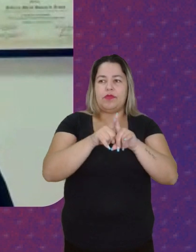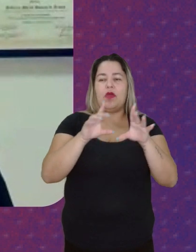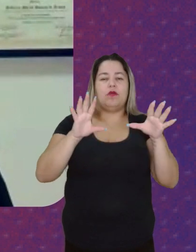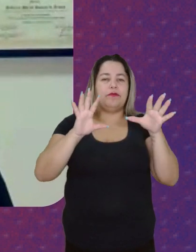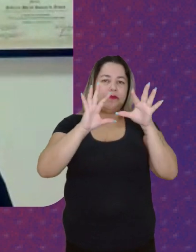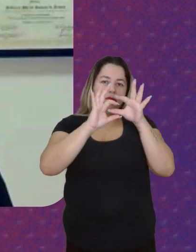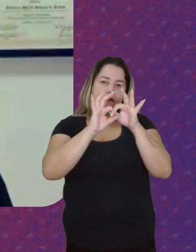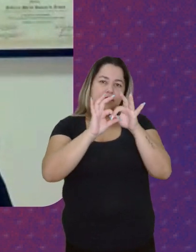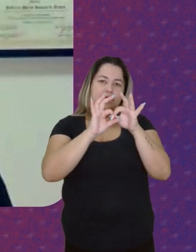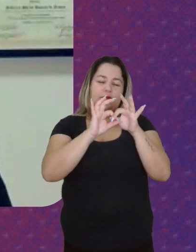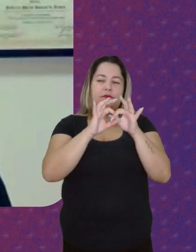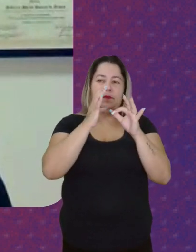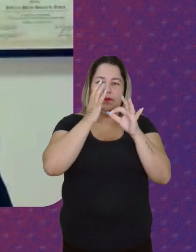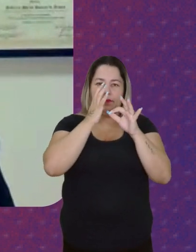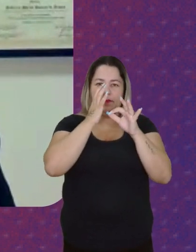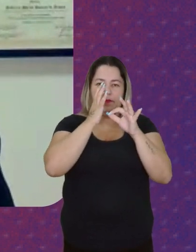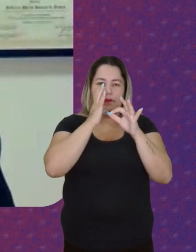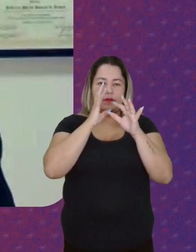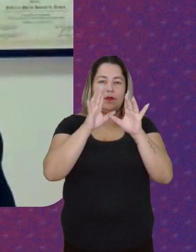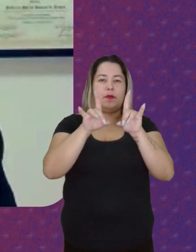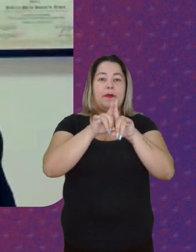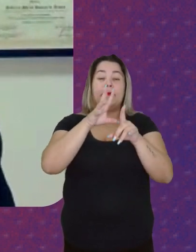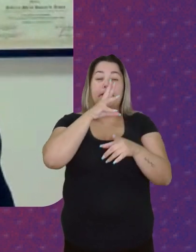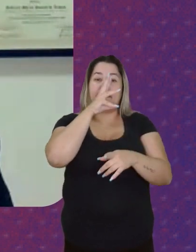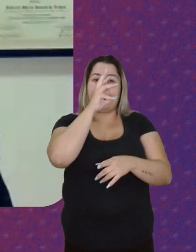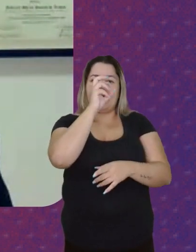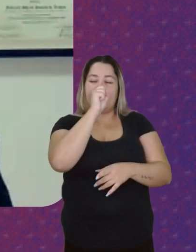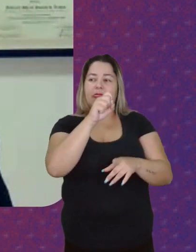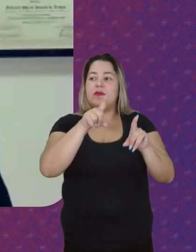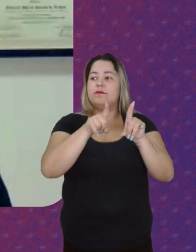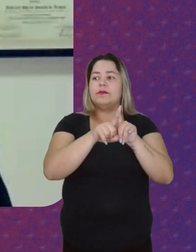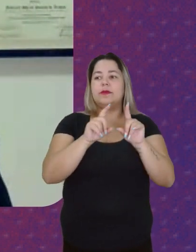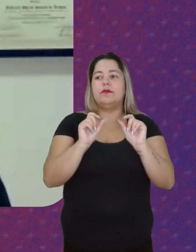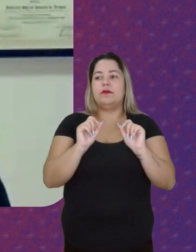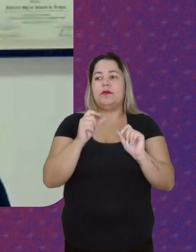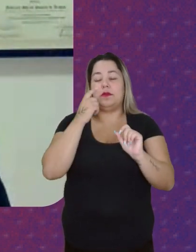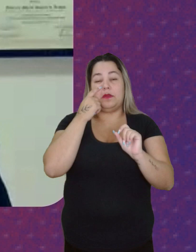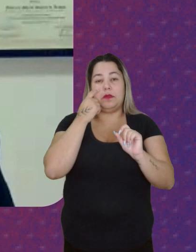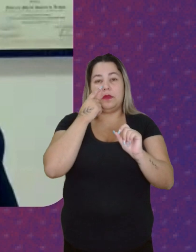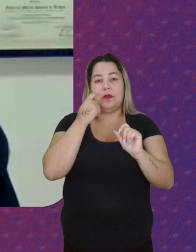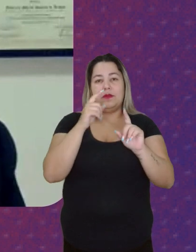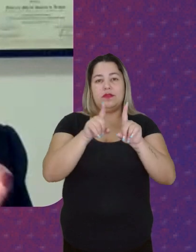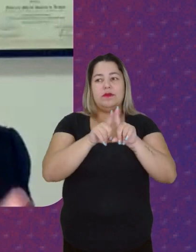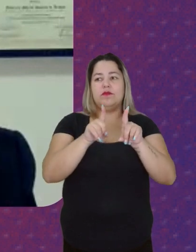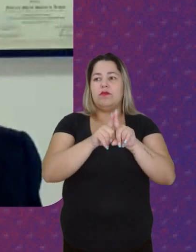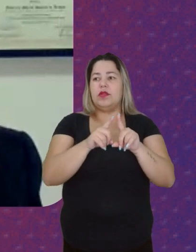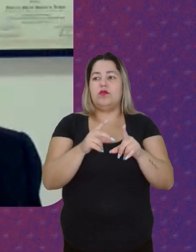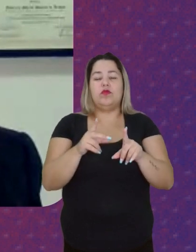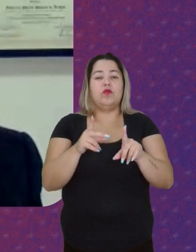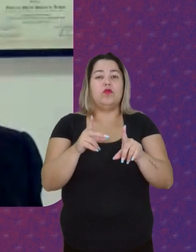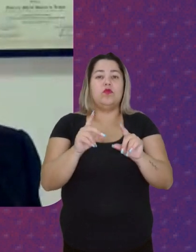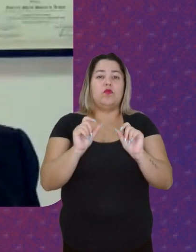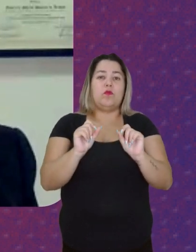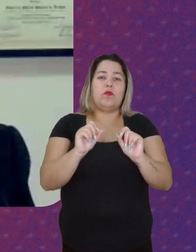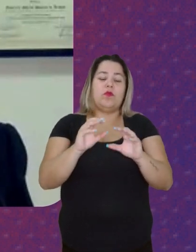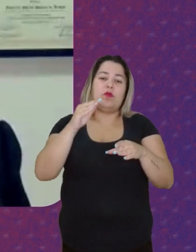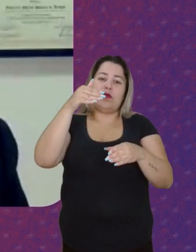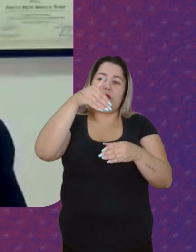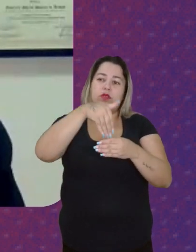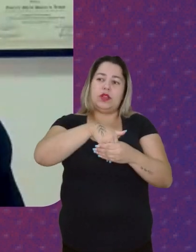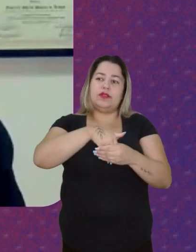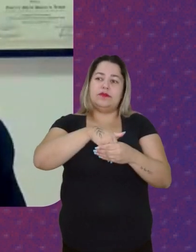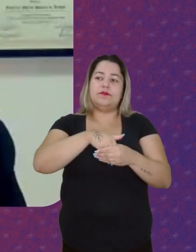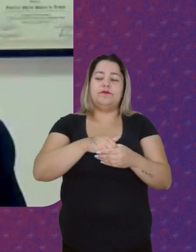unido nessa força que não é aplicada apenas no período eleitoral.